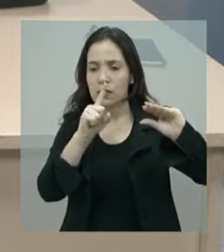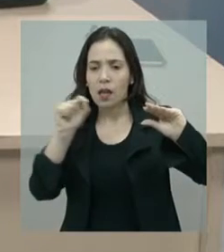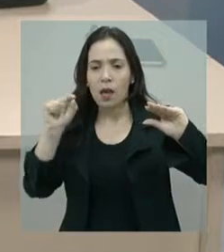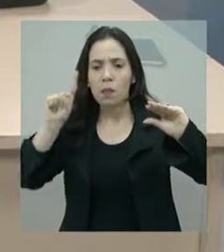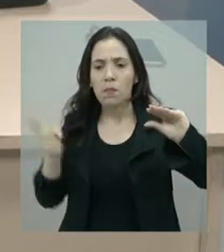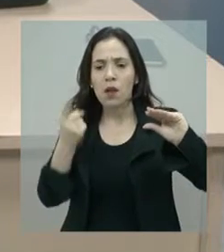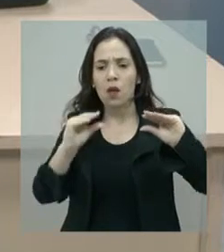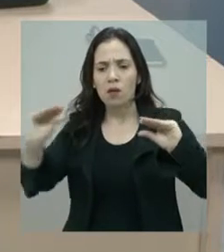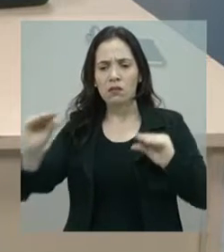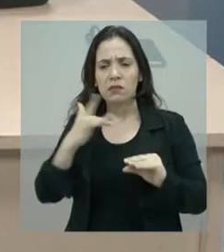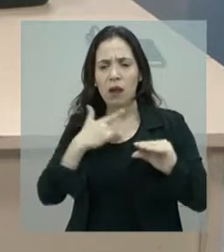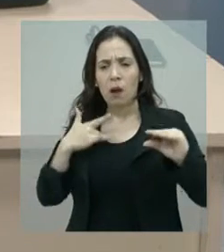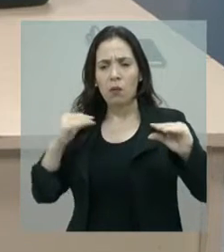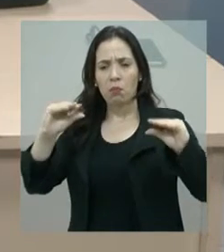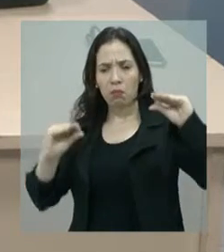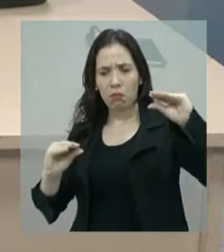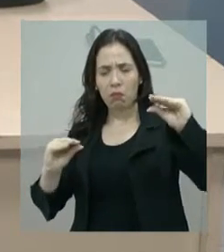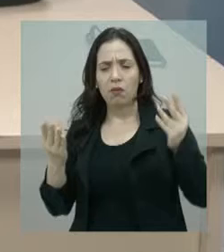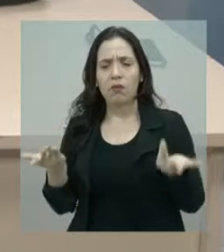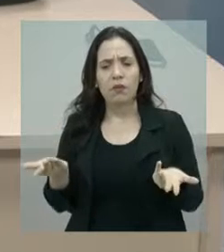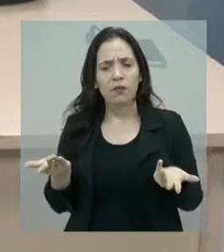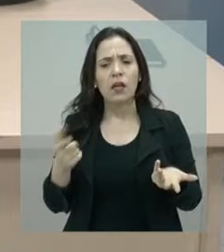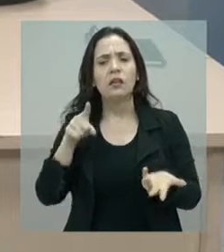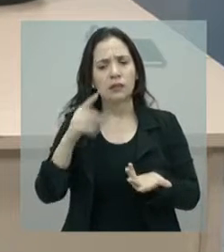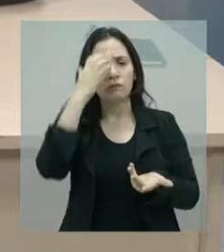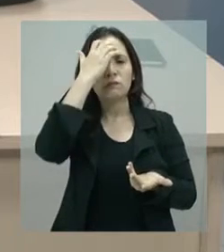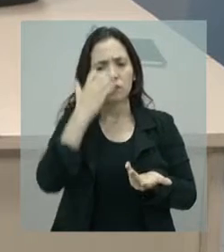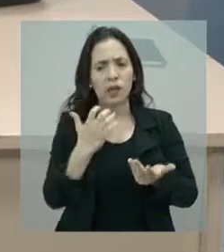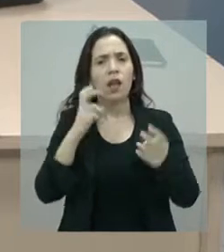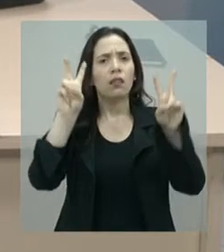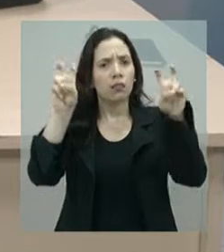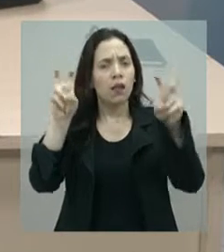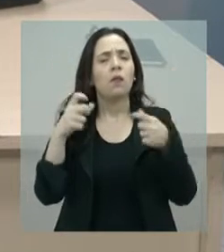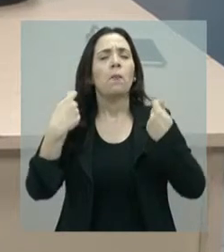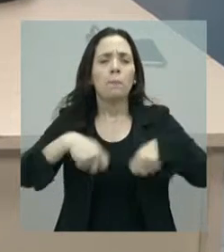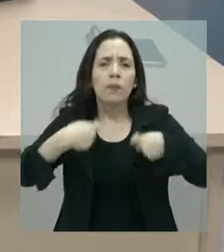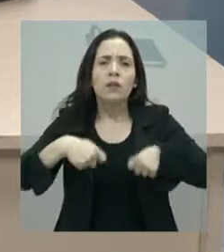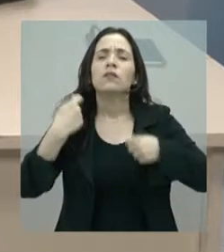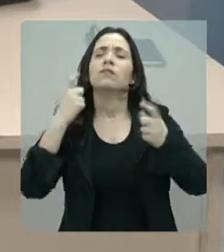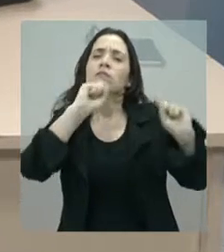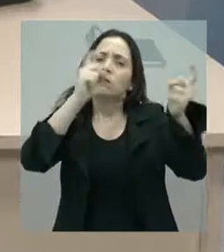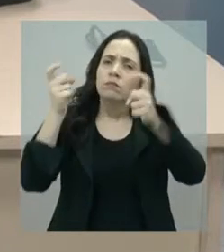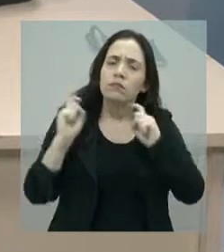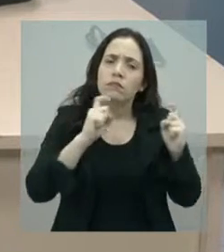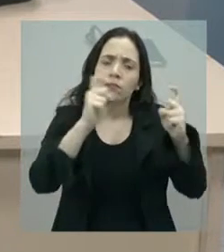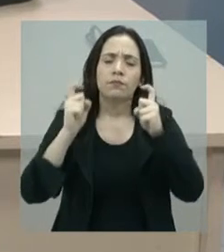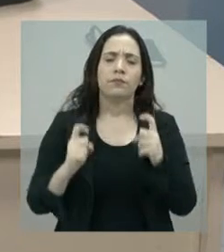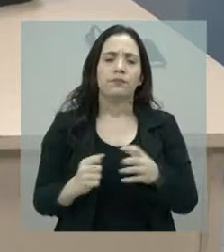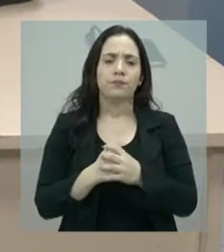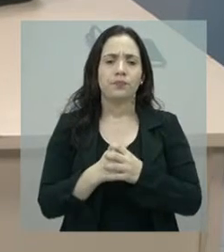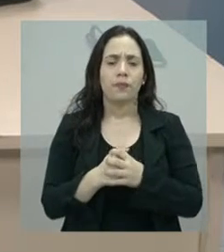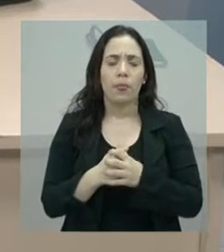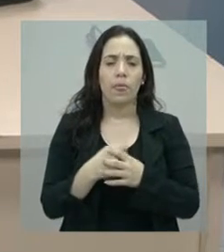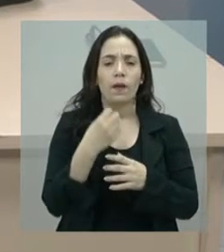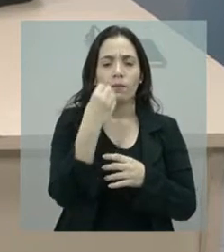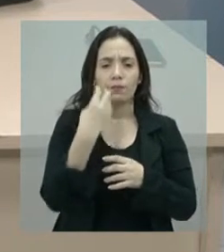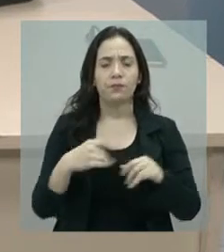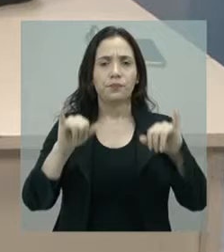hein? Rapaz, essa discussão é uma coisa tão séria. Eu falo demais no meu programa sobre isso. Aqui fazer justiça